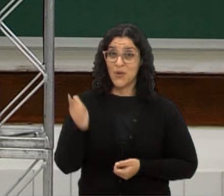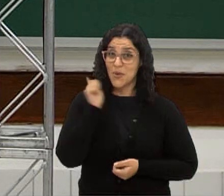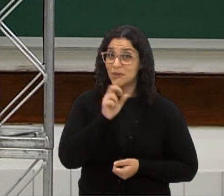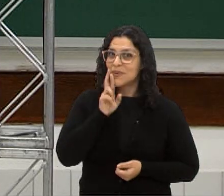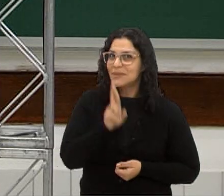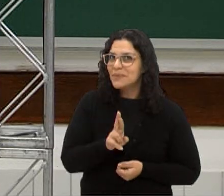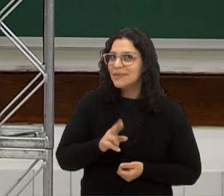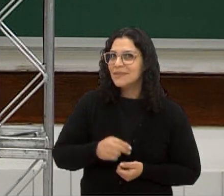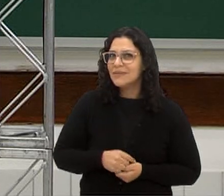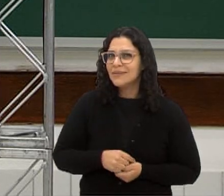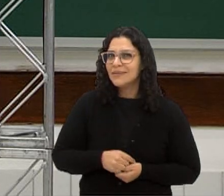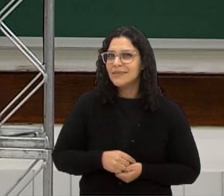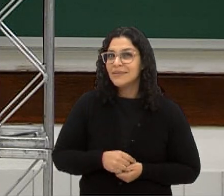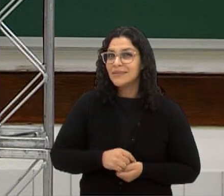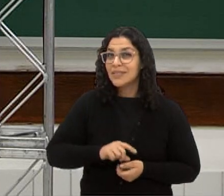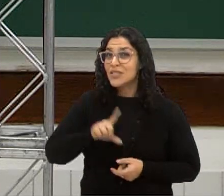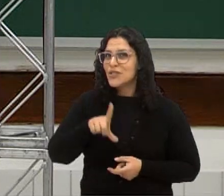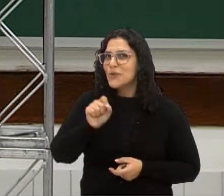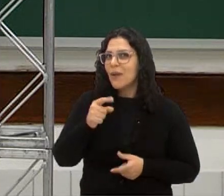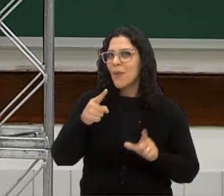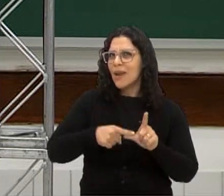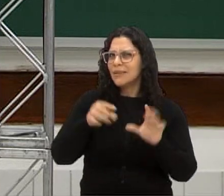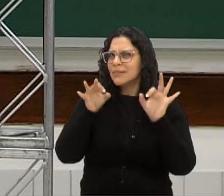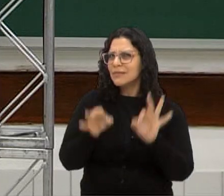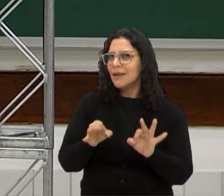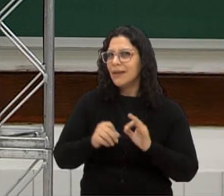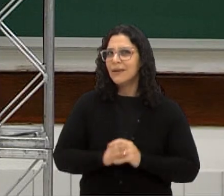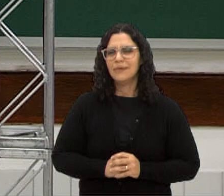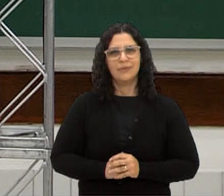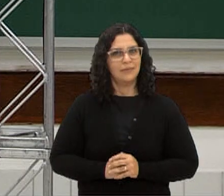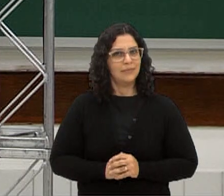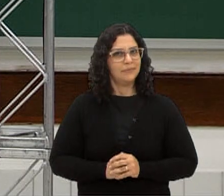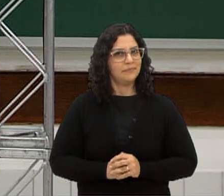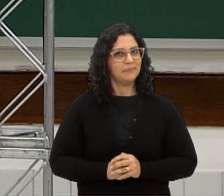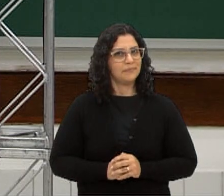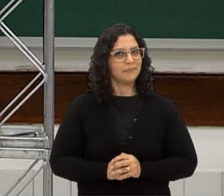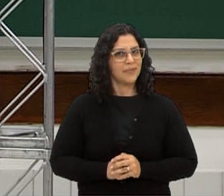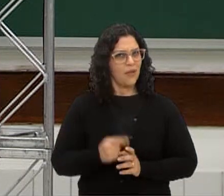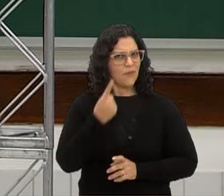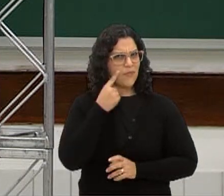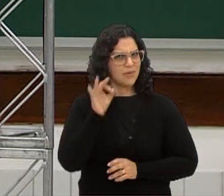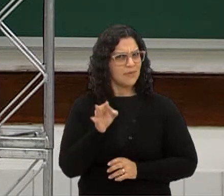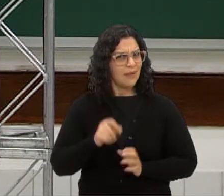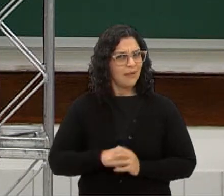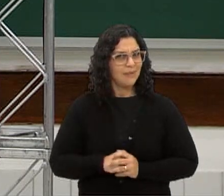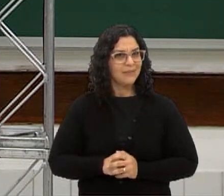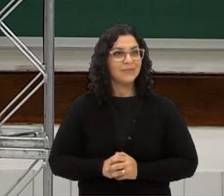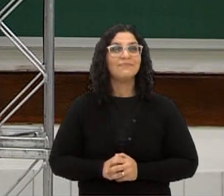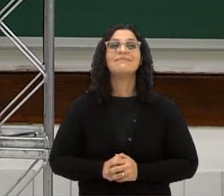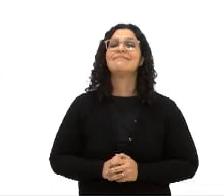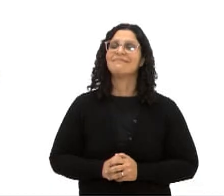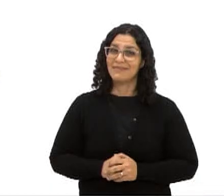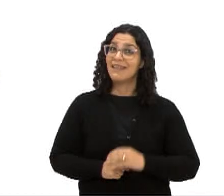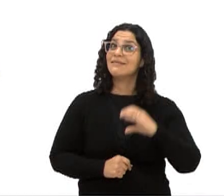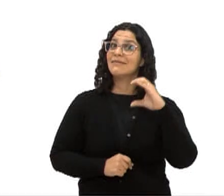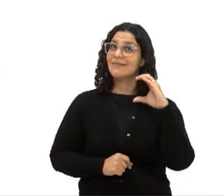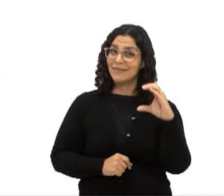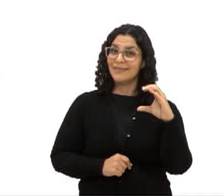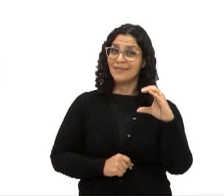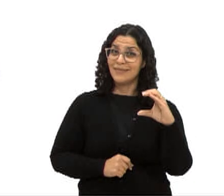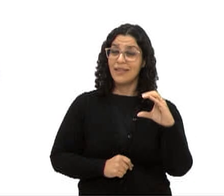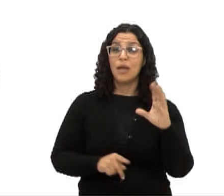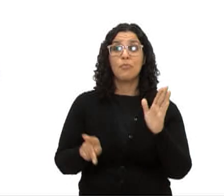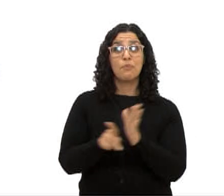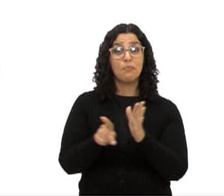Conseguiu responder? Marcou a alternativa correta? A correta? Vamos ver se acertou? C.